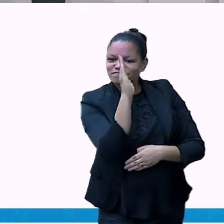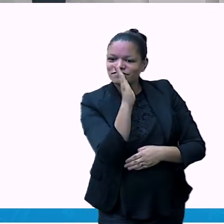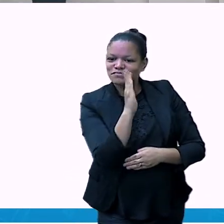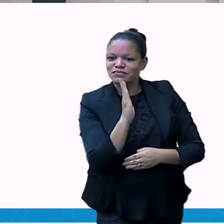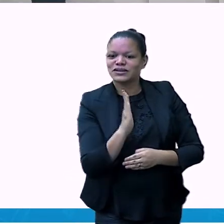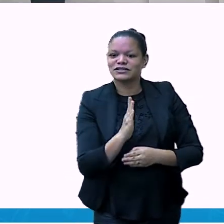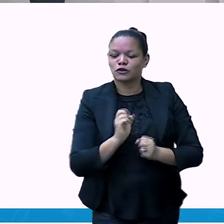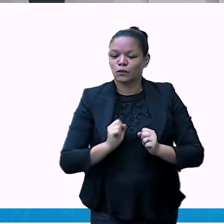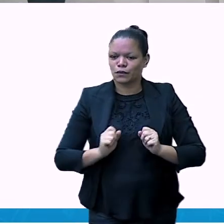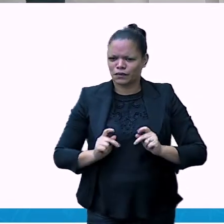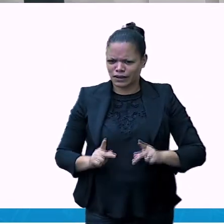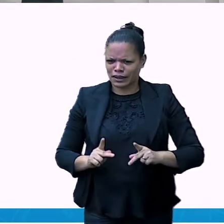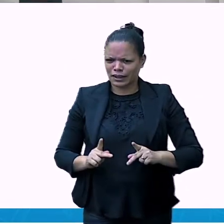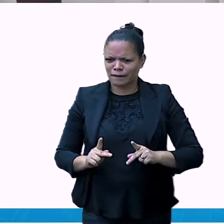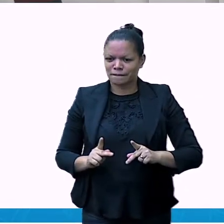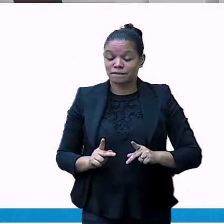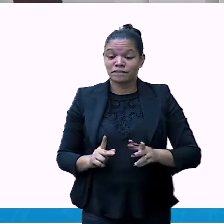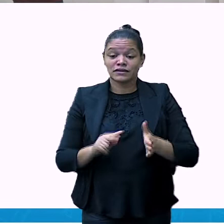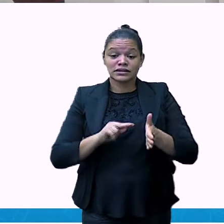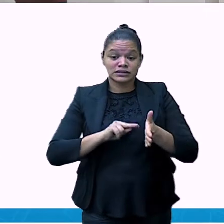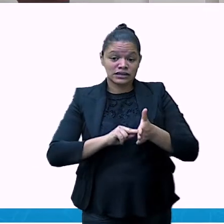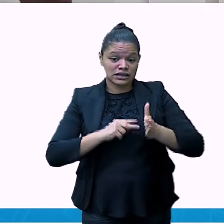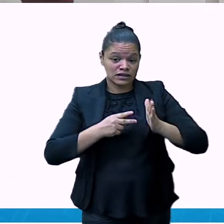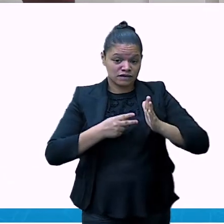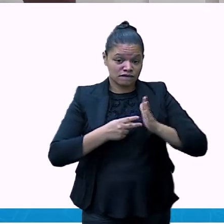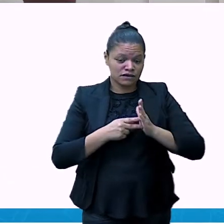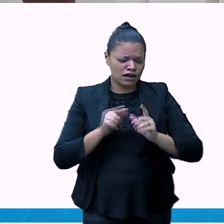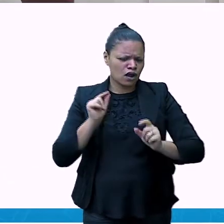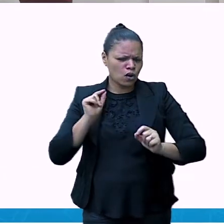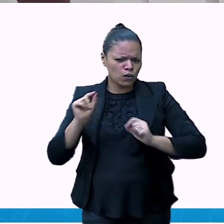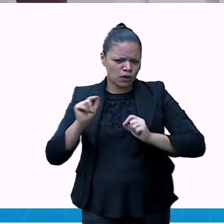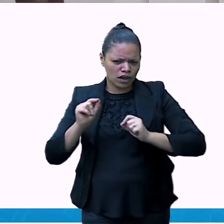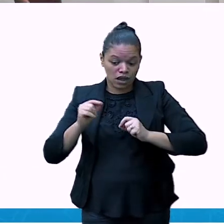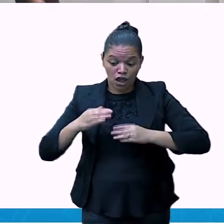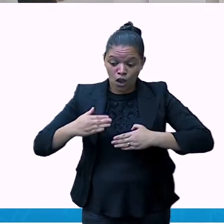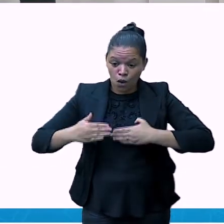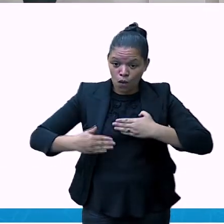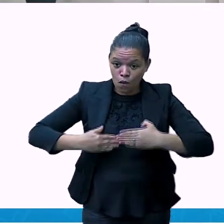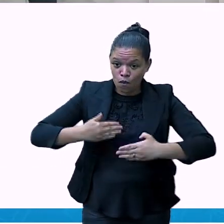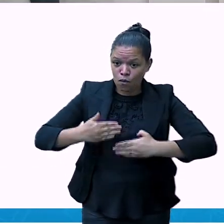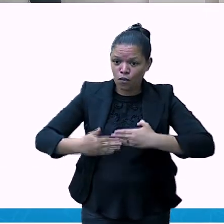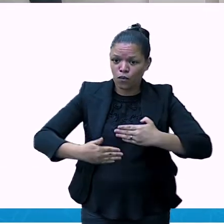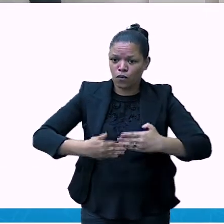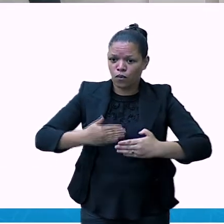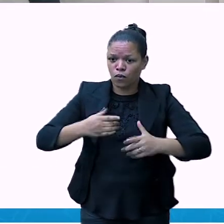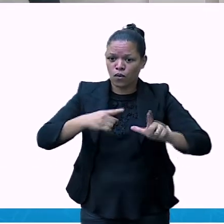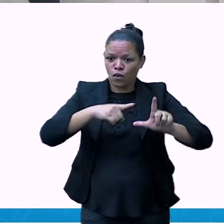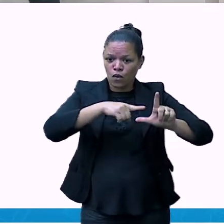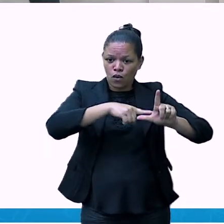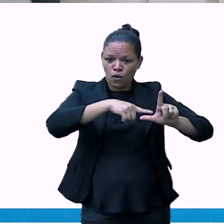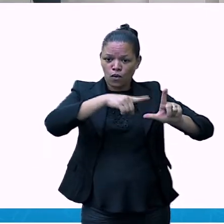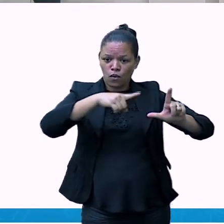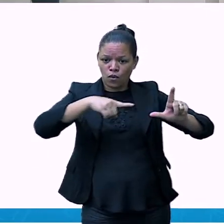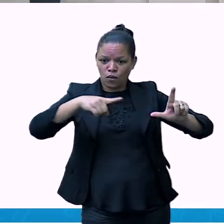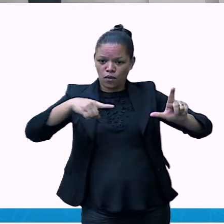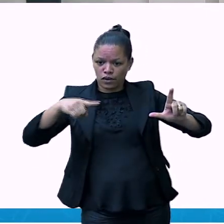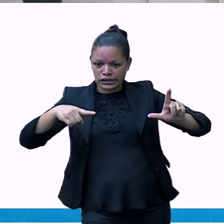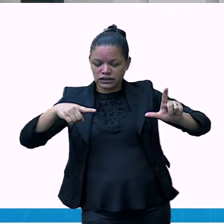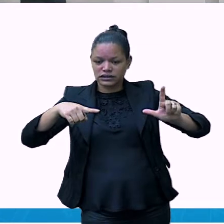segundo o Ministério da Economia, compreende a entrada, agora tudo que vai entrar no país,